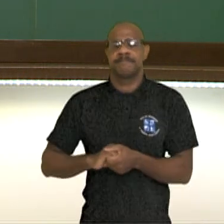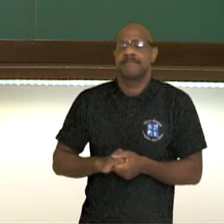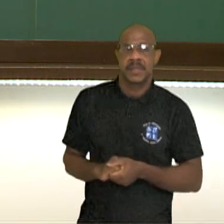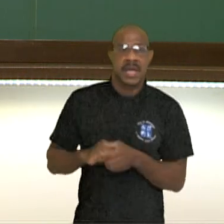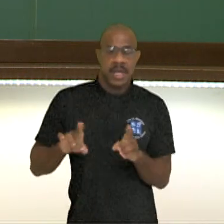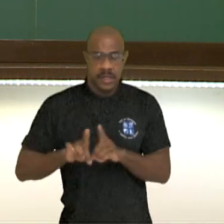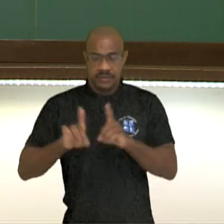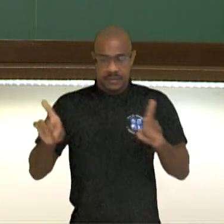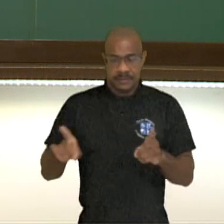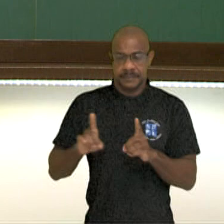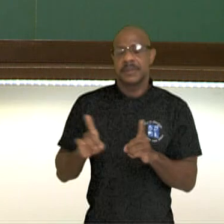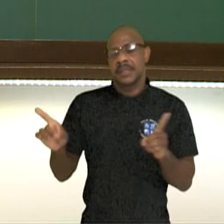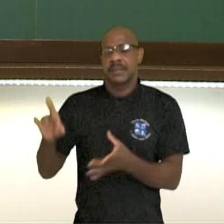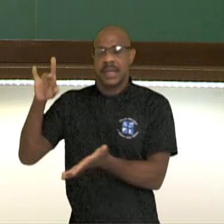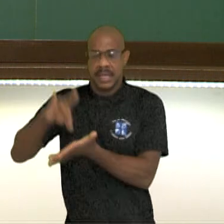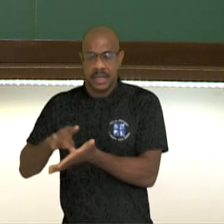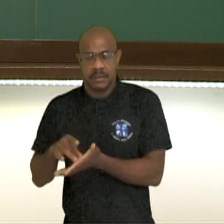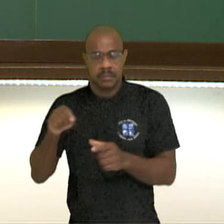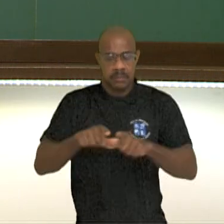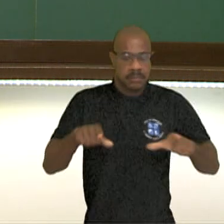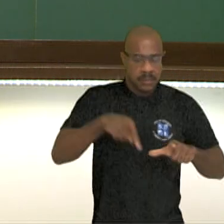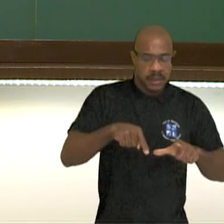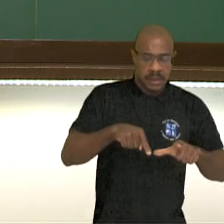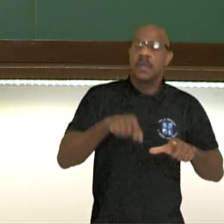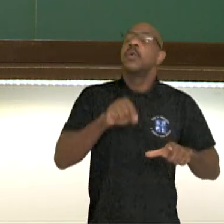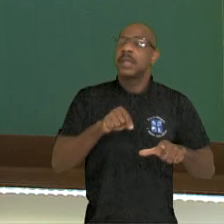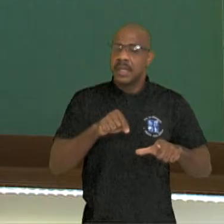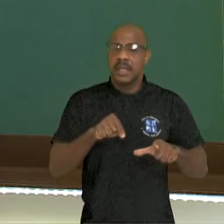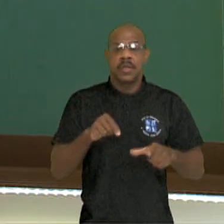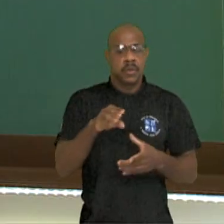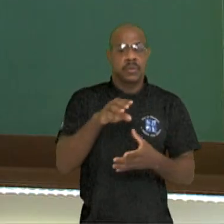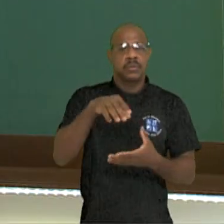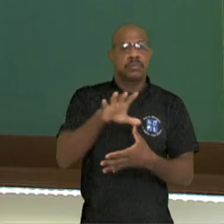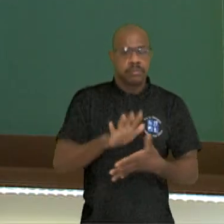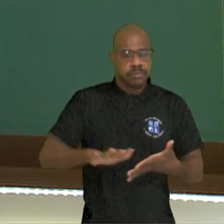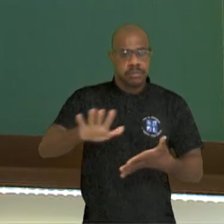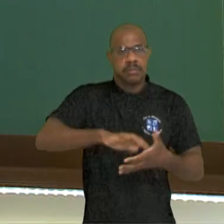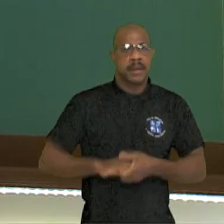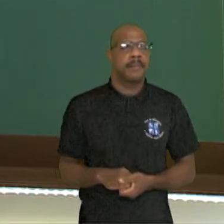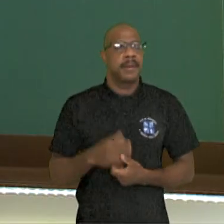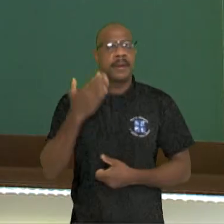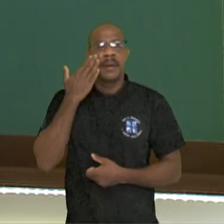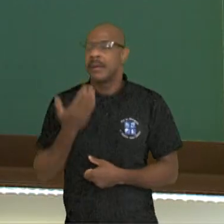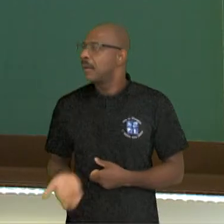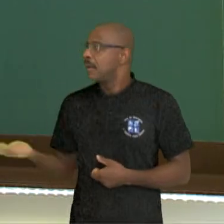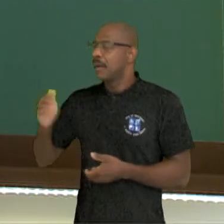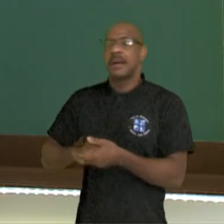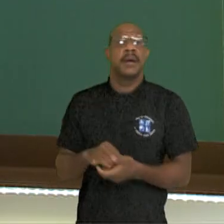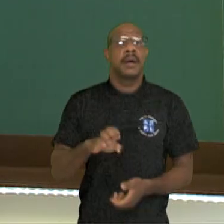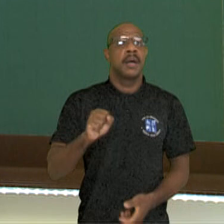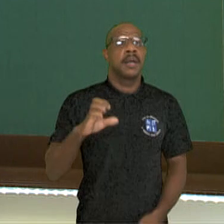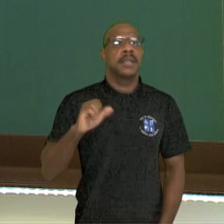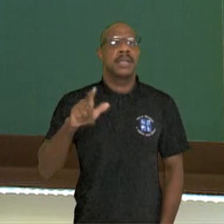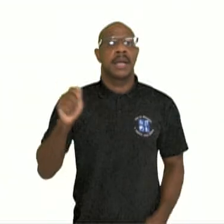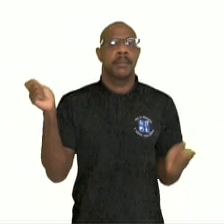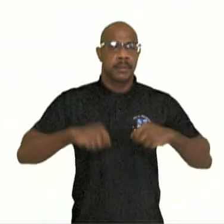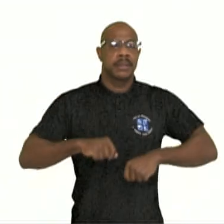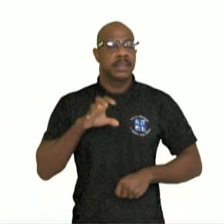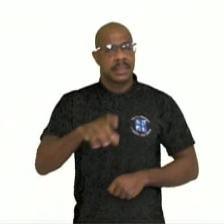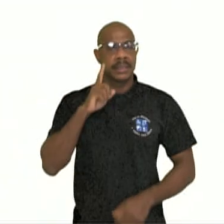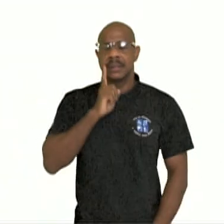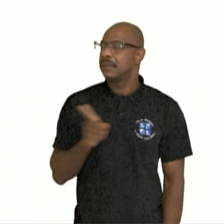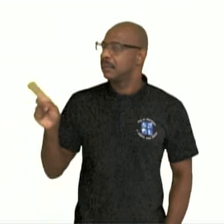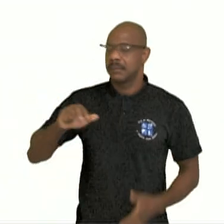no mapa. Olha aqui na tela, ó. Quando a gente fala na escala gráfica, a gente tem ela podendo ser apresentada dessa maneira aqui, ó. E